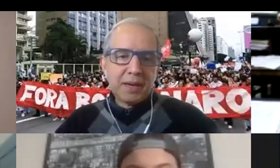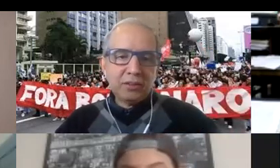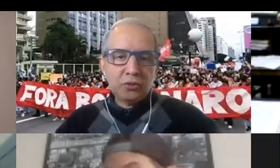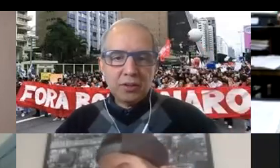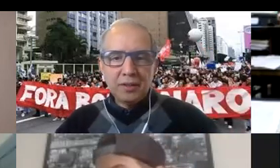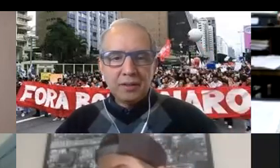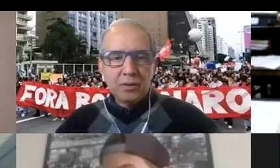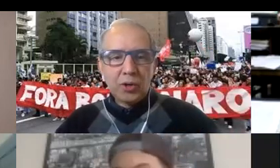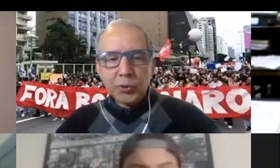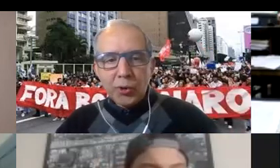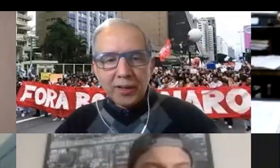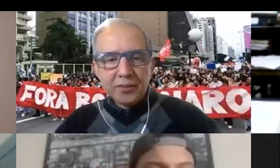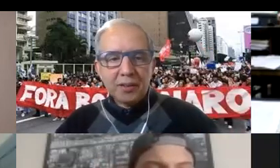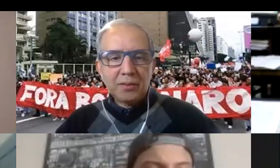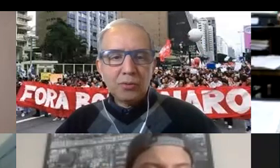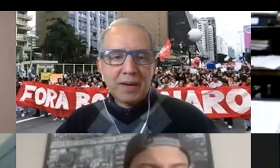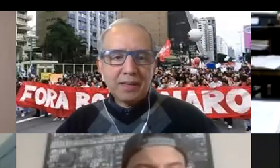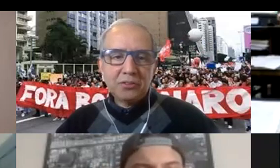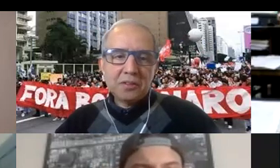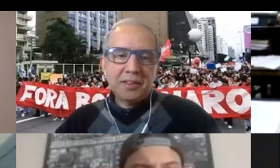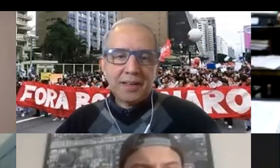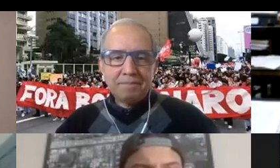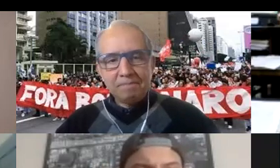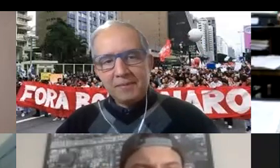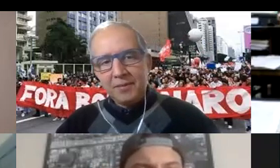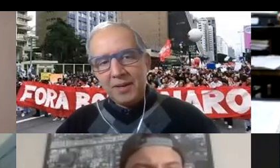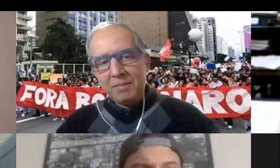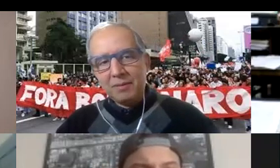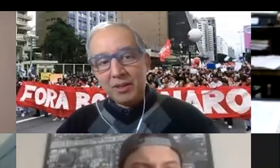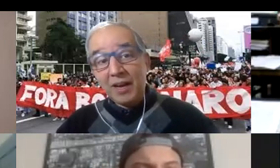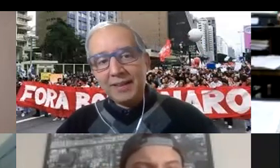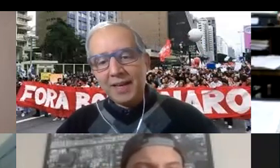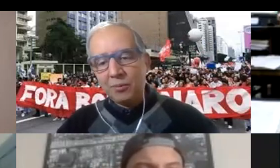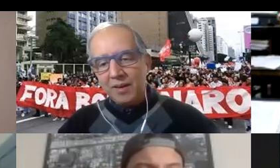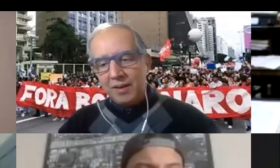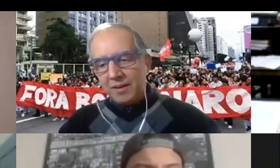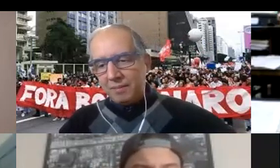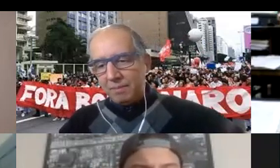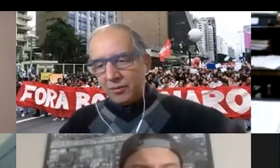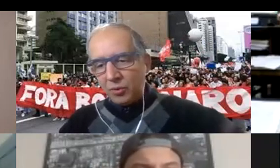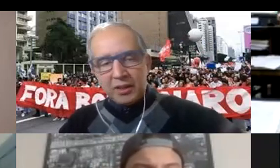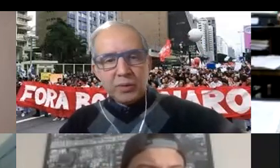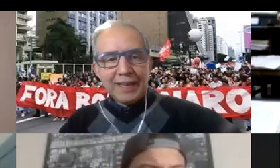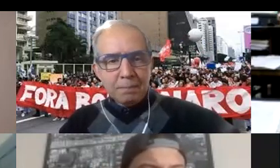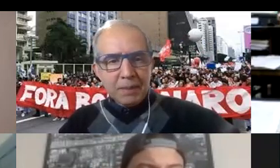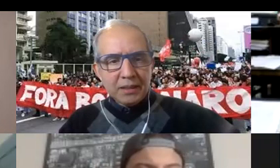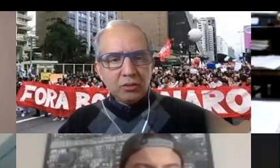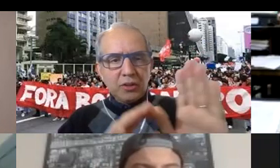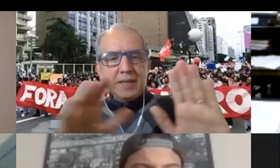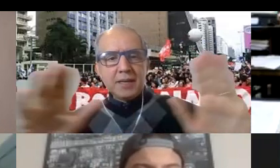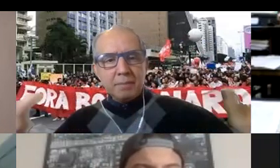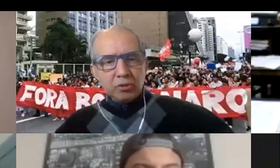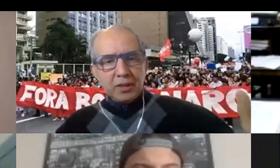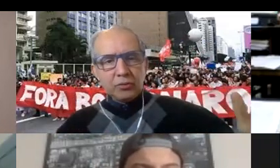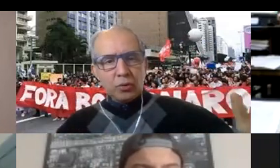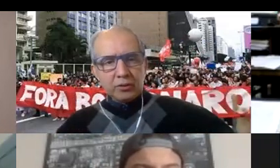maneira mais ortodoxa ou mais, sei lá, né? mais radical. Mas eu creio que há limites